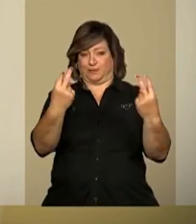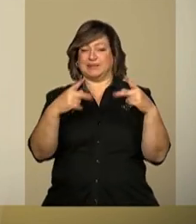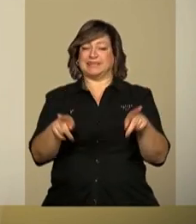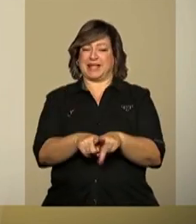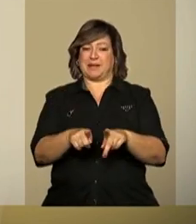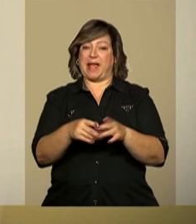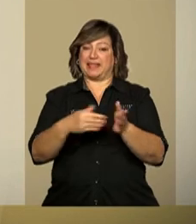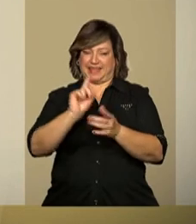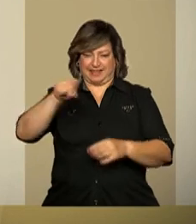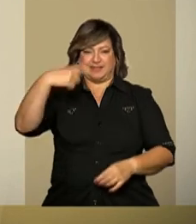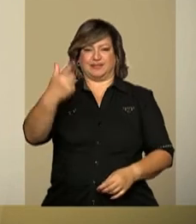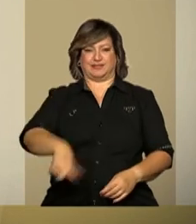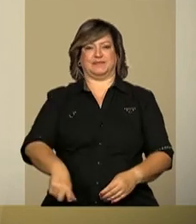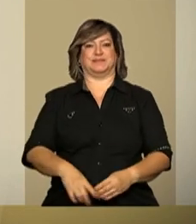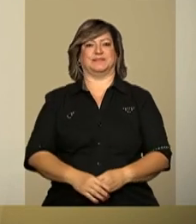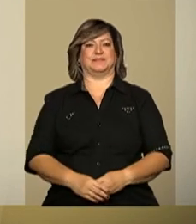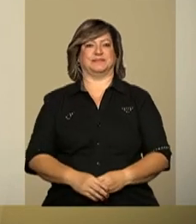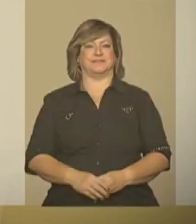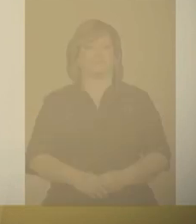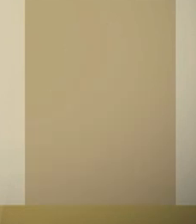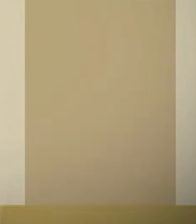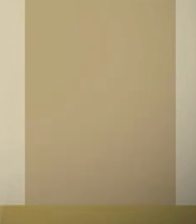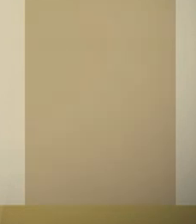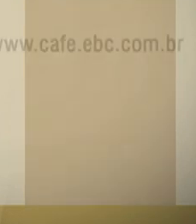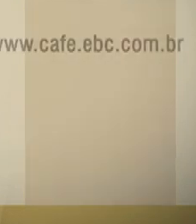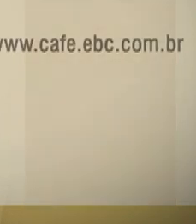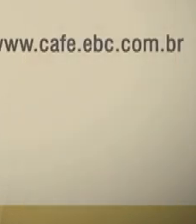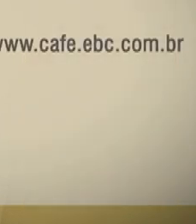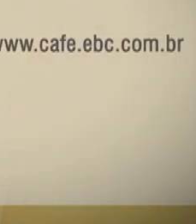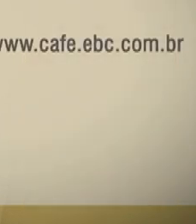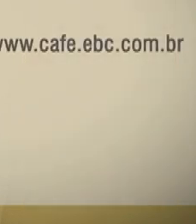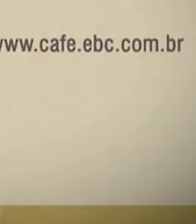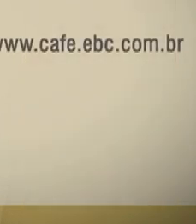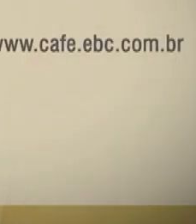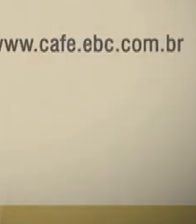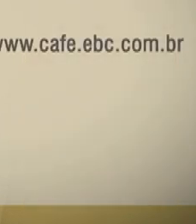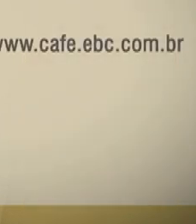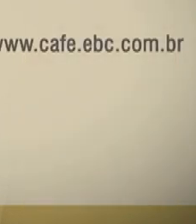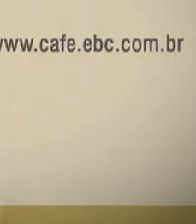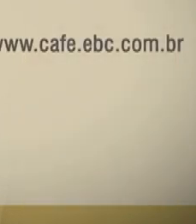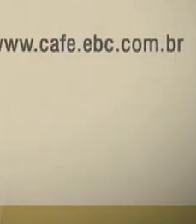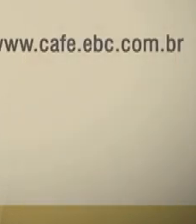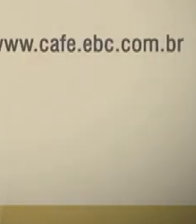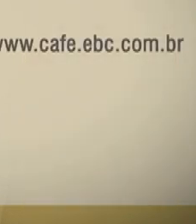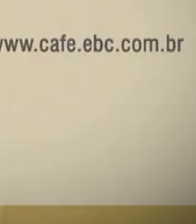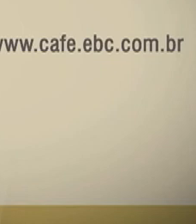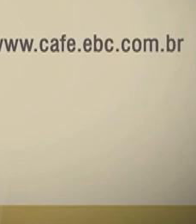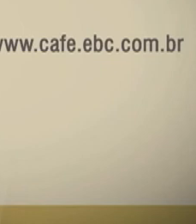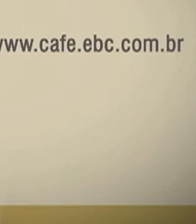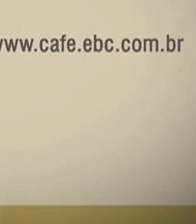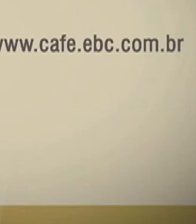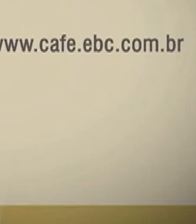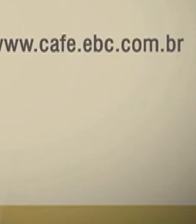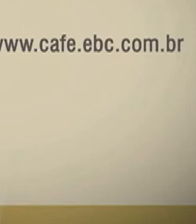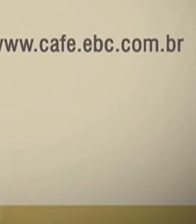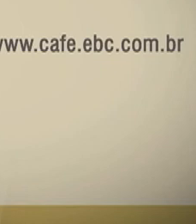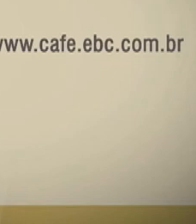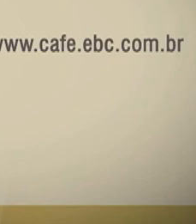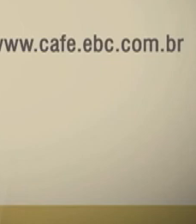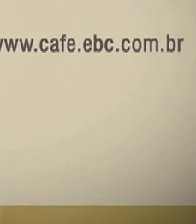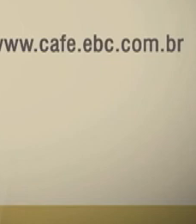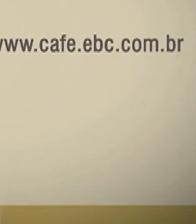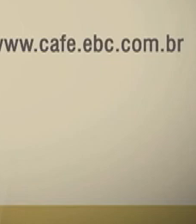ouvintes até a semana que vem você que nos ouve pode acessar o café com a Presidenta na internet o endereço